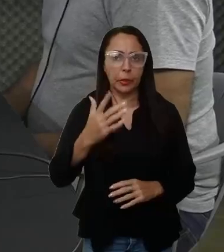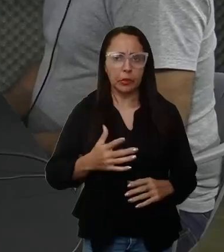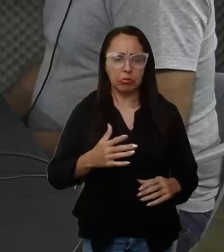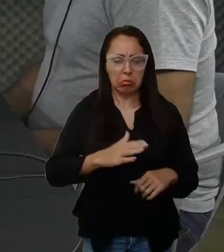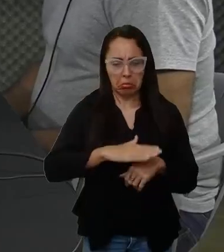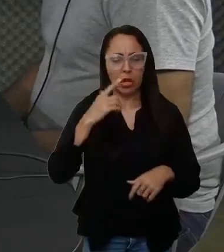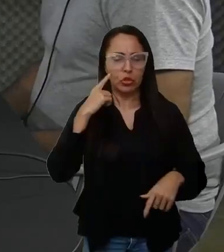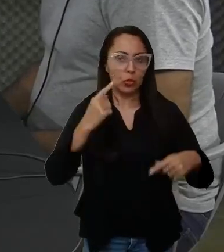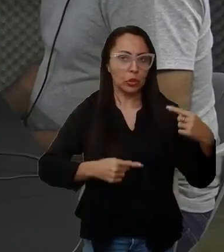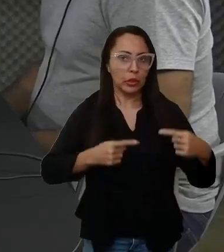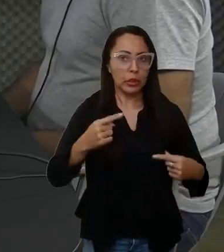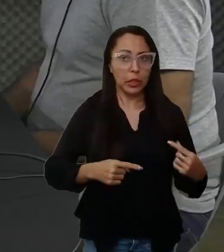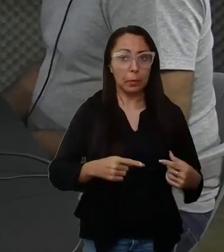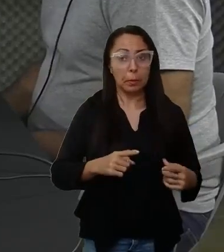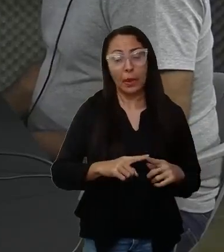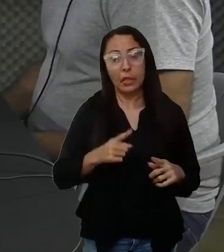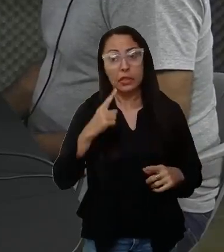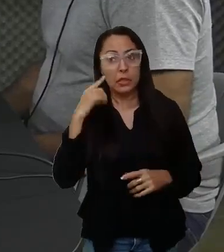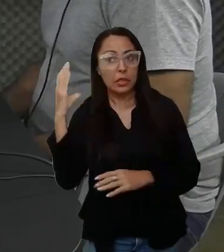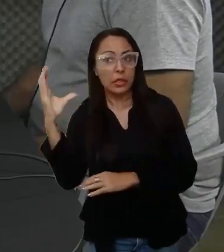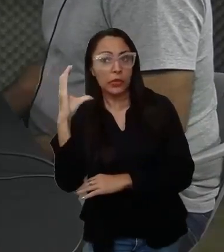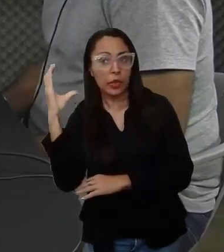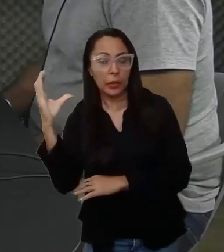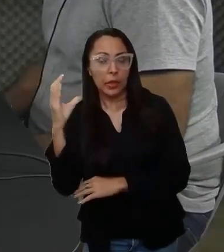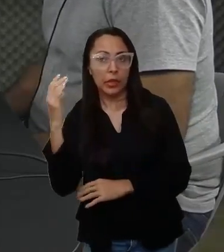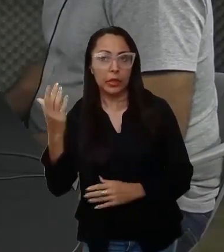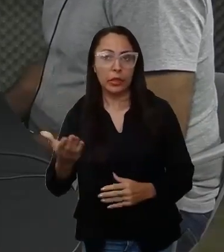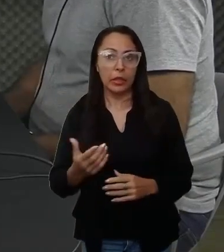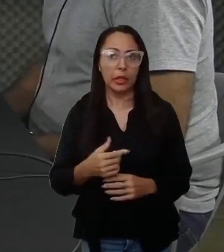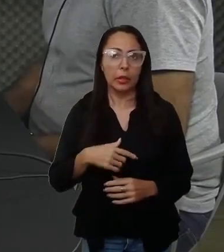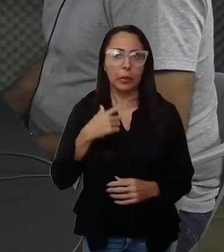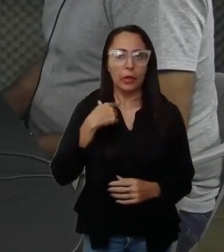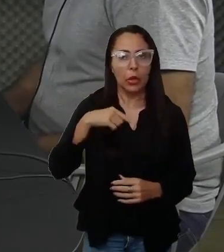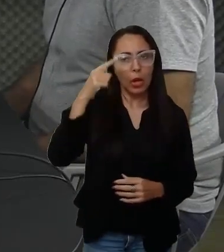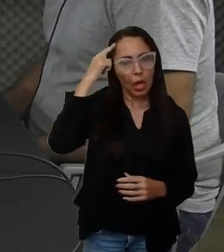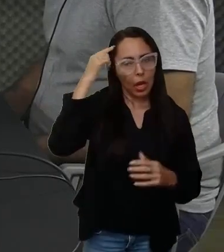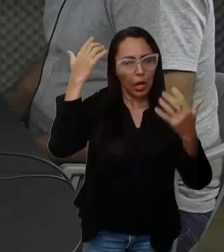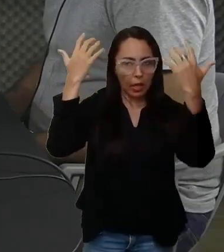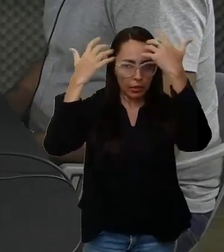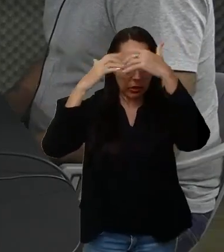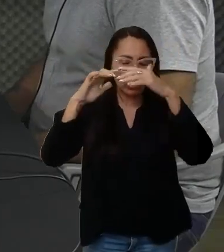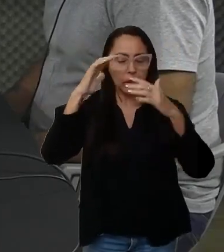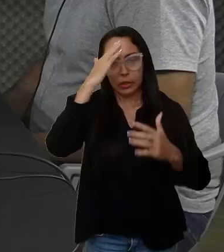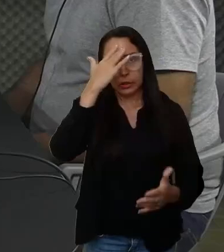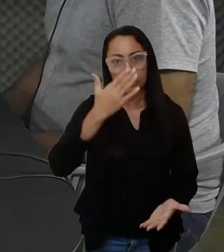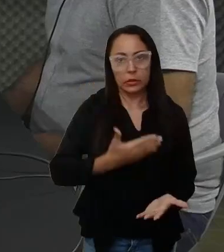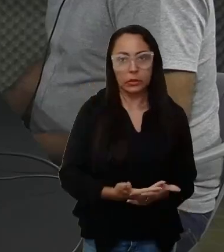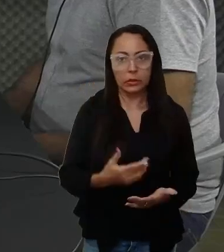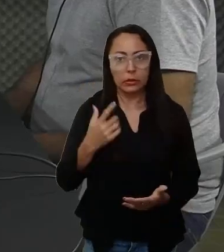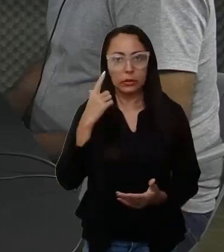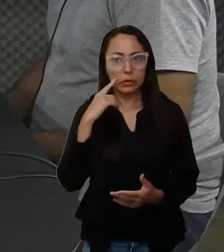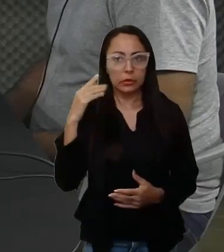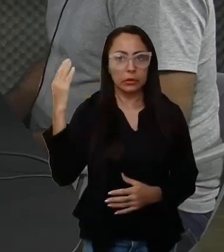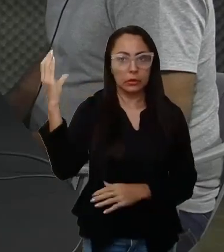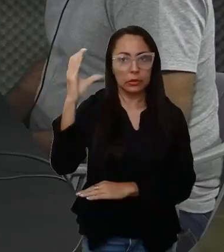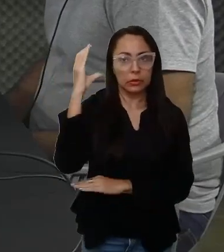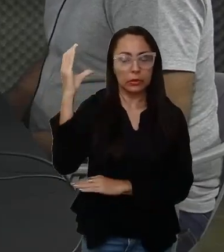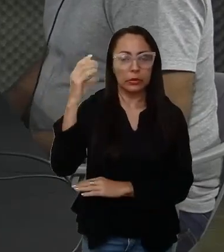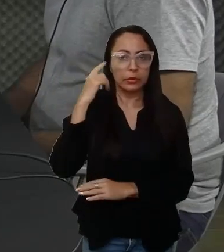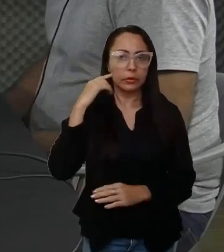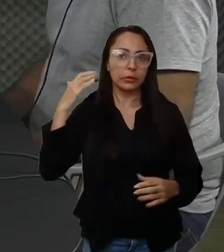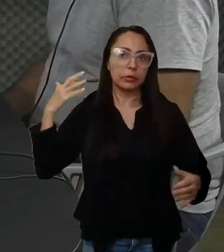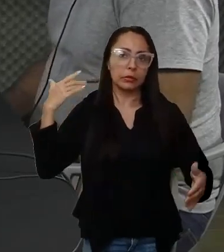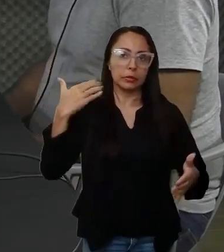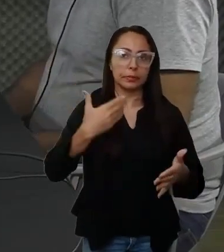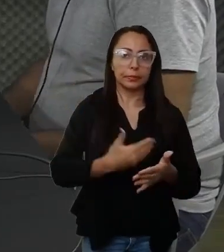mas cientificamente é mais racional acreditar que a mudança do clima tem seus impactos,